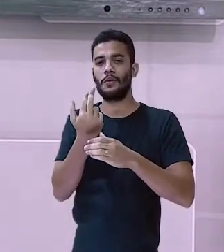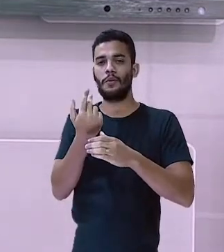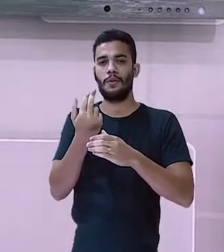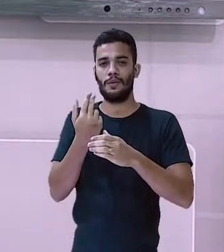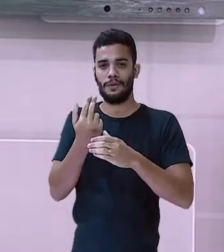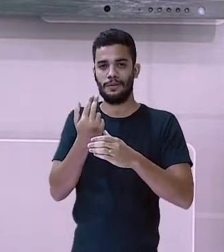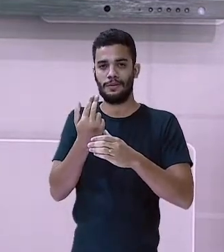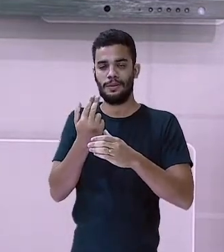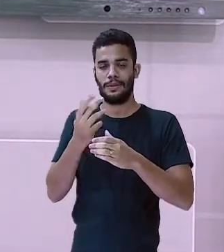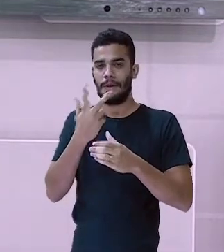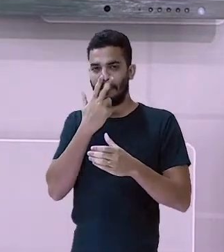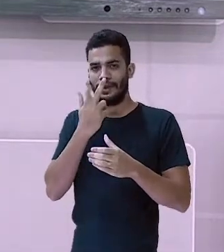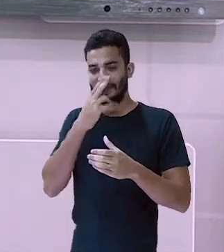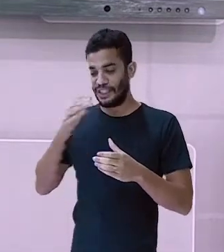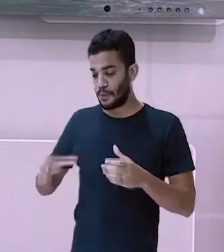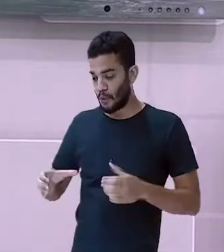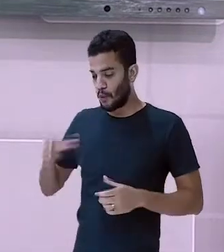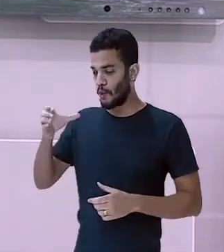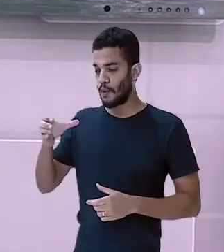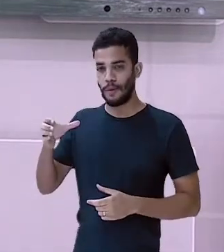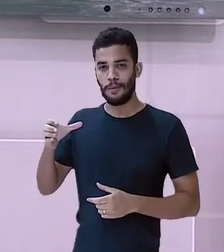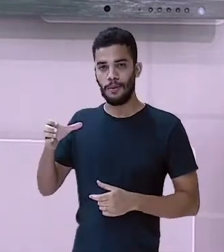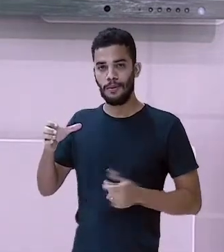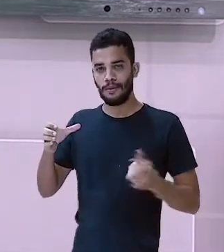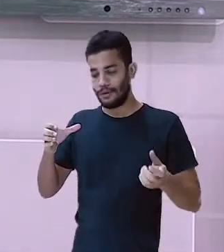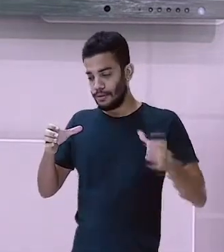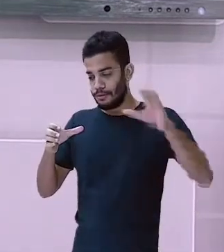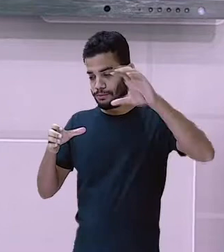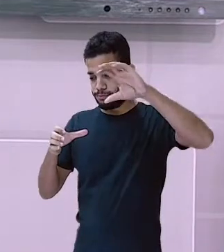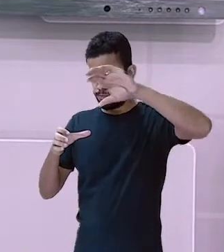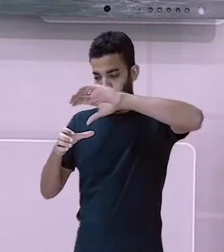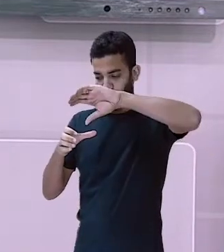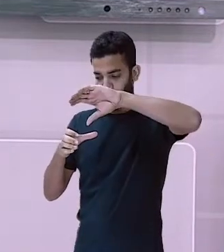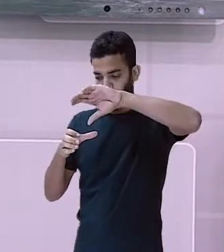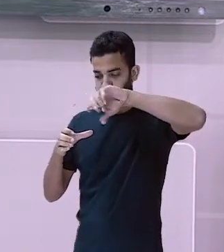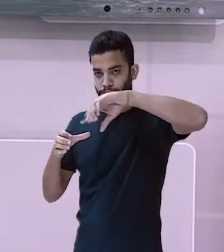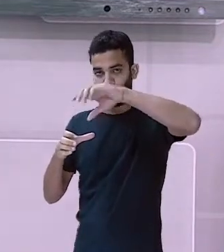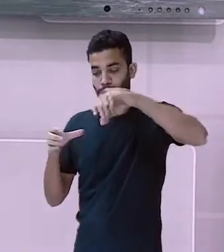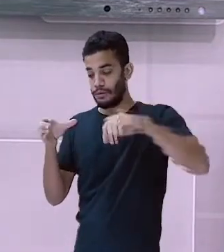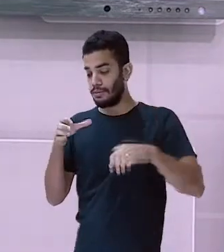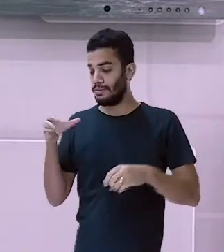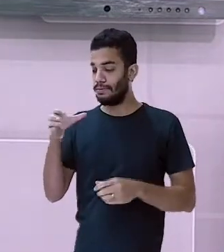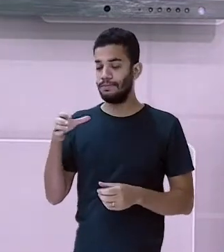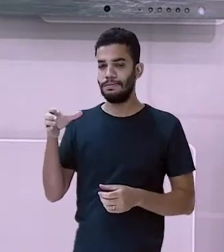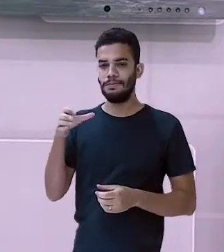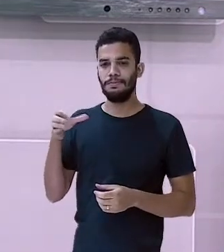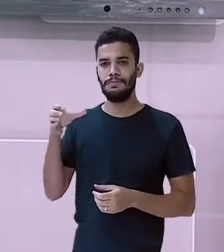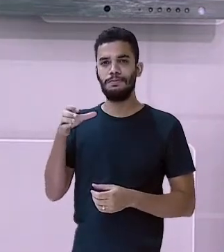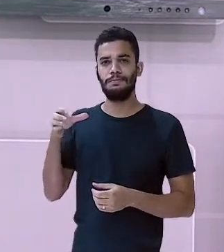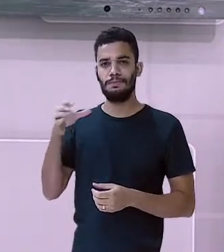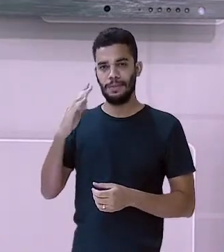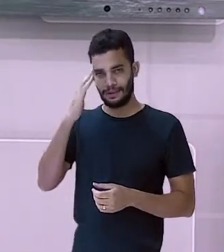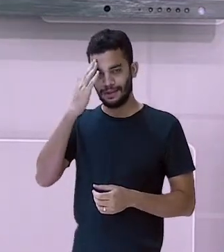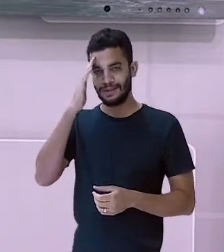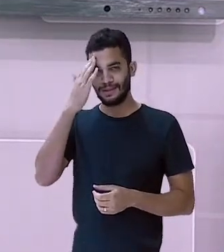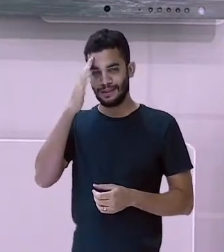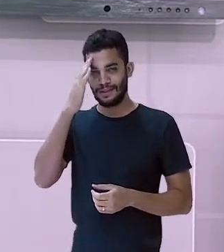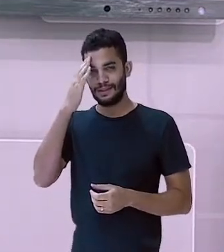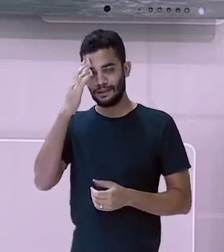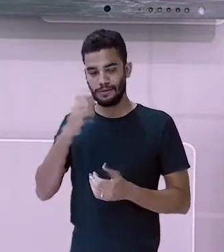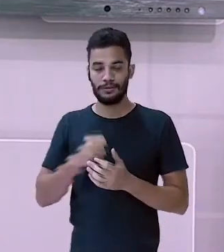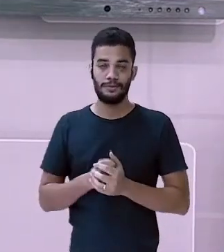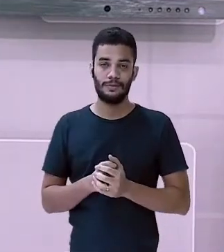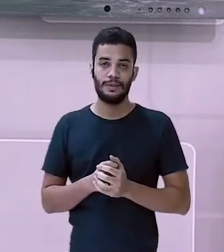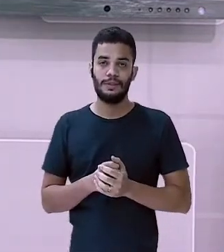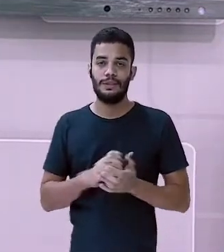mesma vasilha, Então, recipiente é se referindo ao material, ao